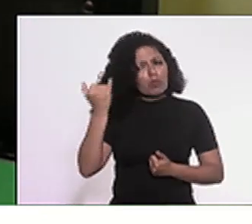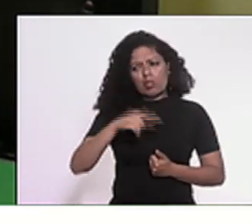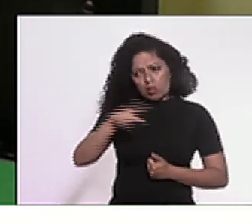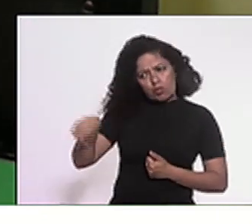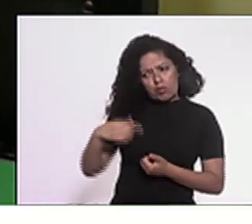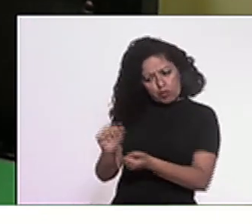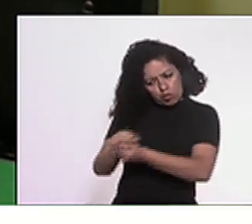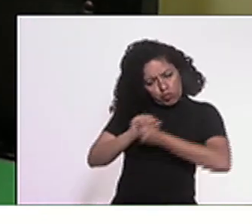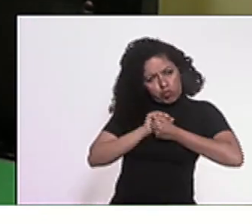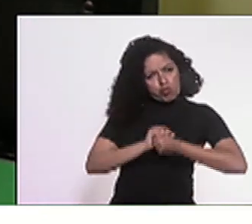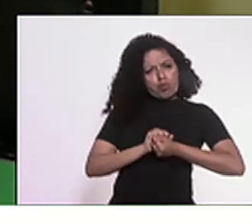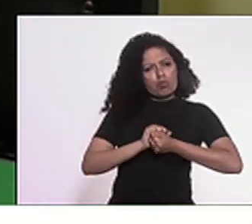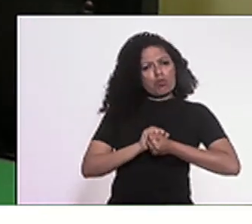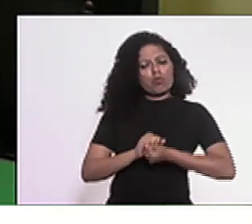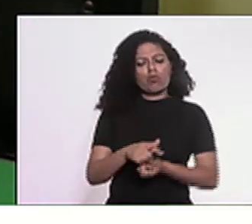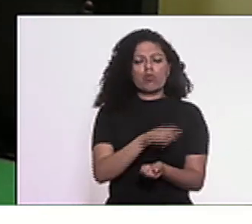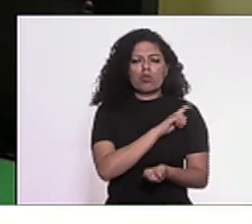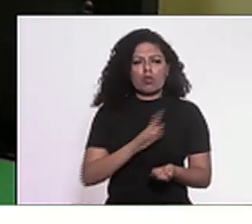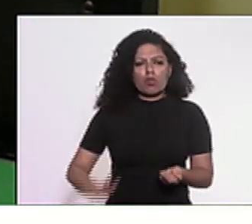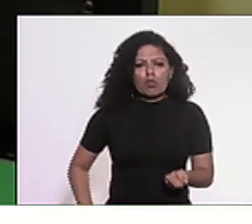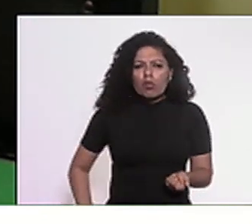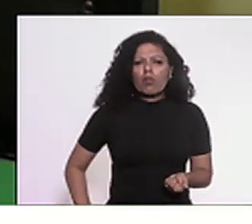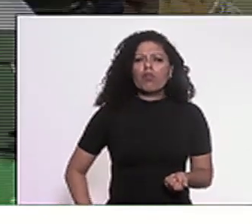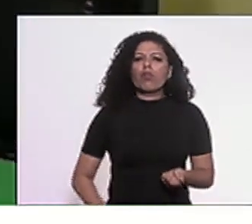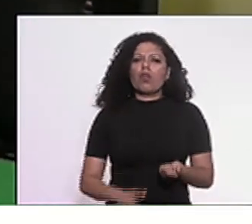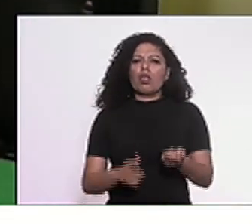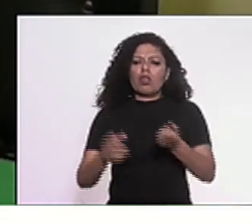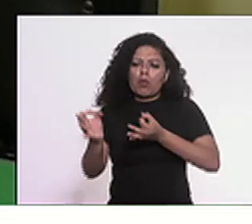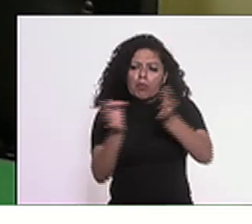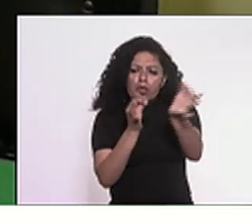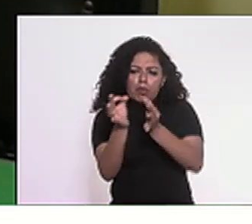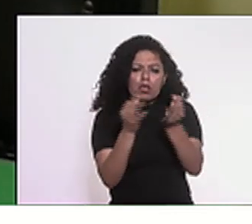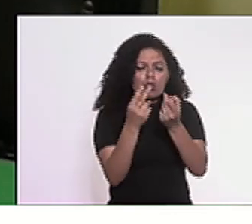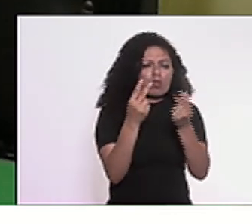participação do governo no